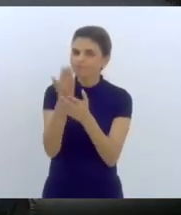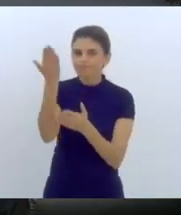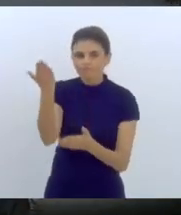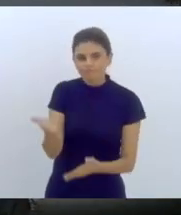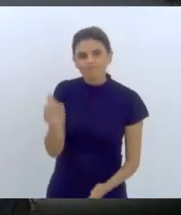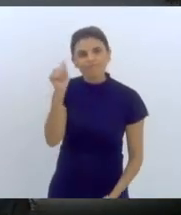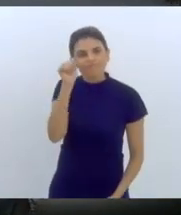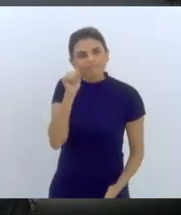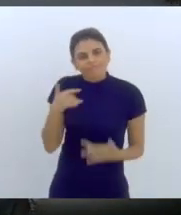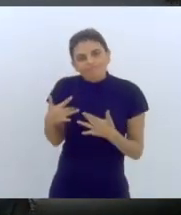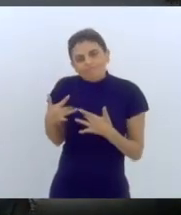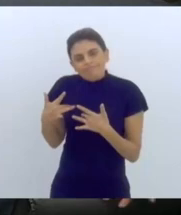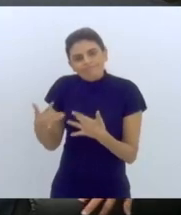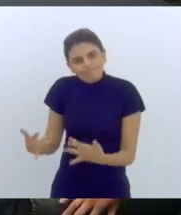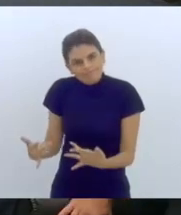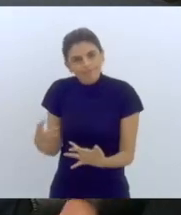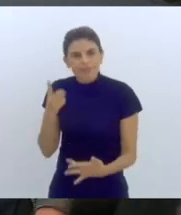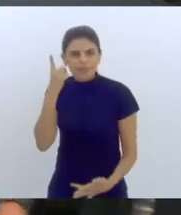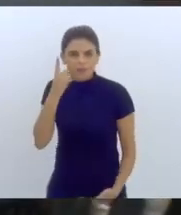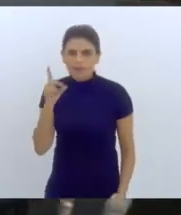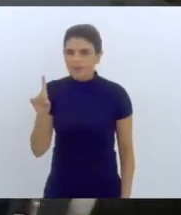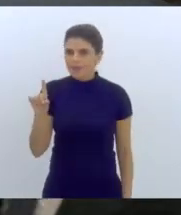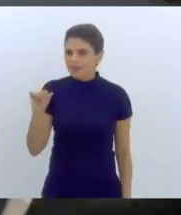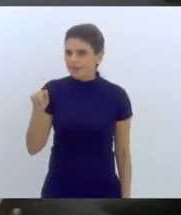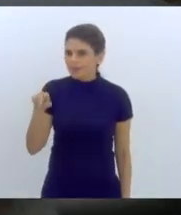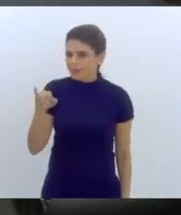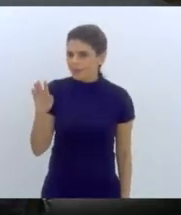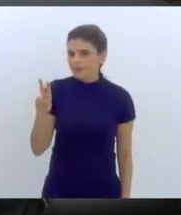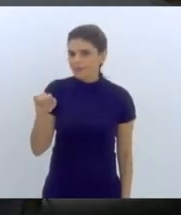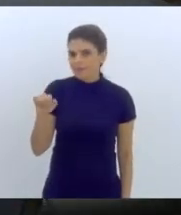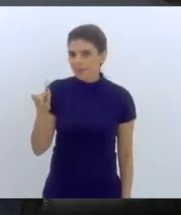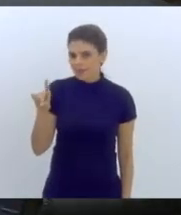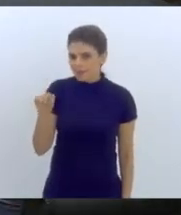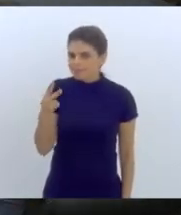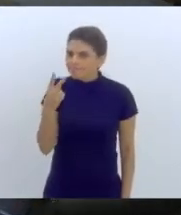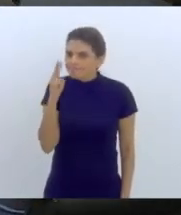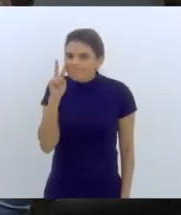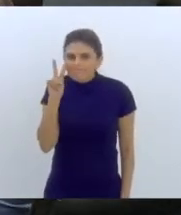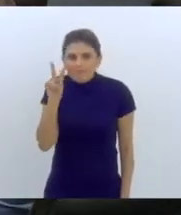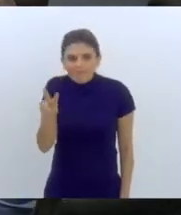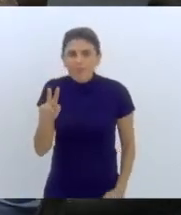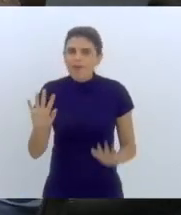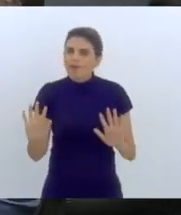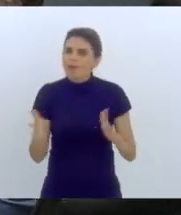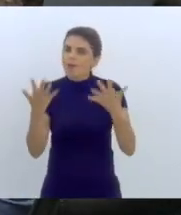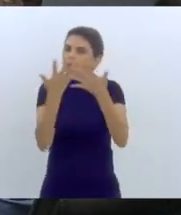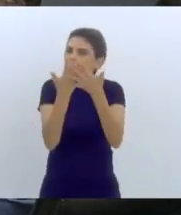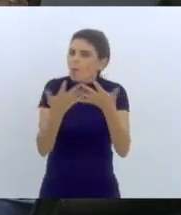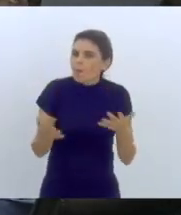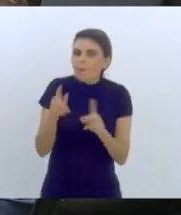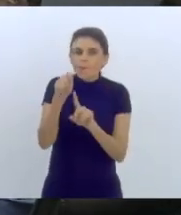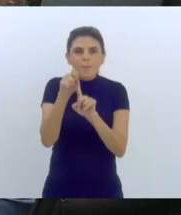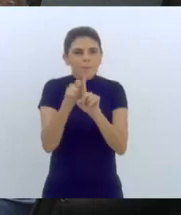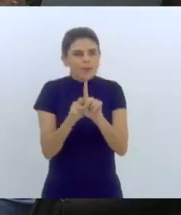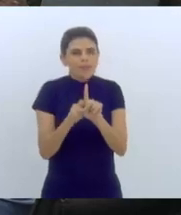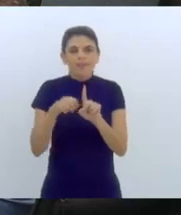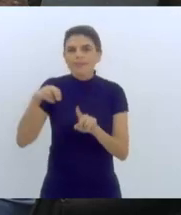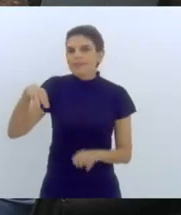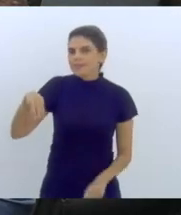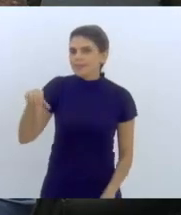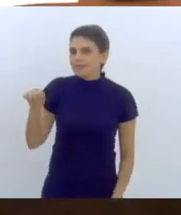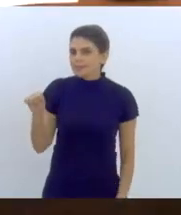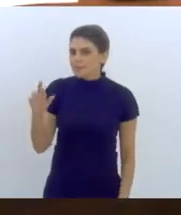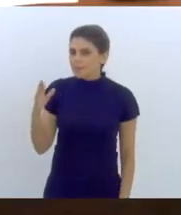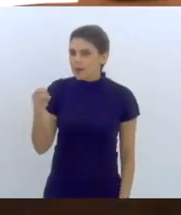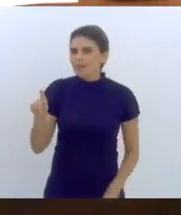queridíssima deputada Dani Balbi, dizer que é muito importante vê-la nas comemorações de março, hoje